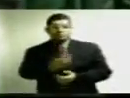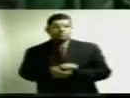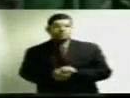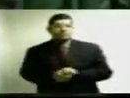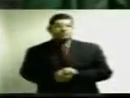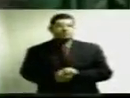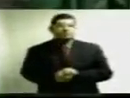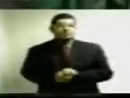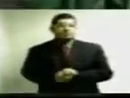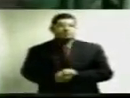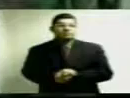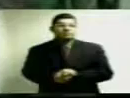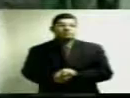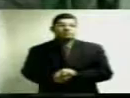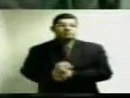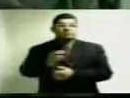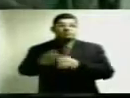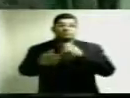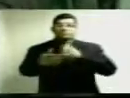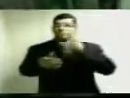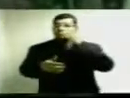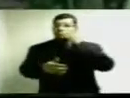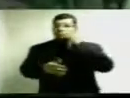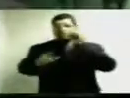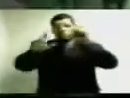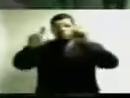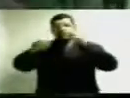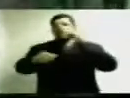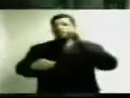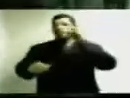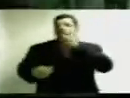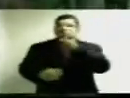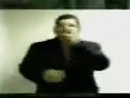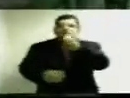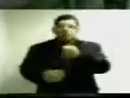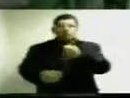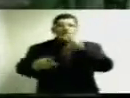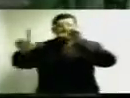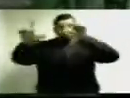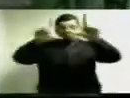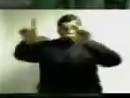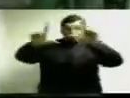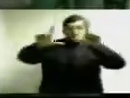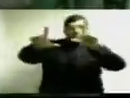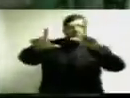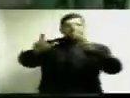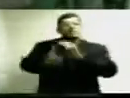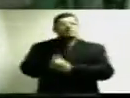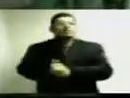quando eu ligo a TV e vejo aquela